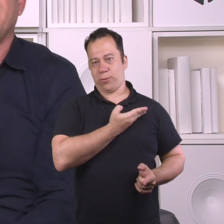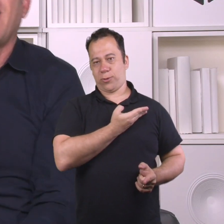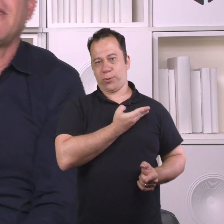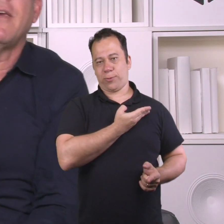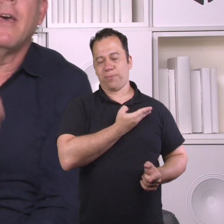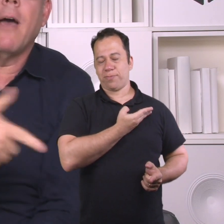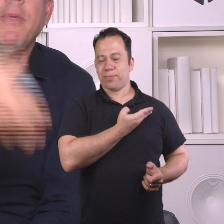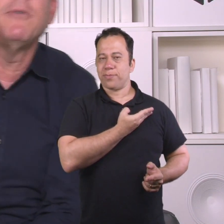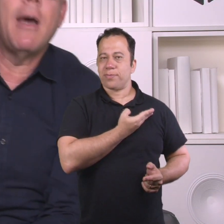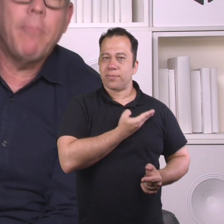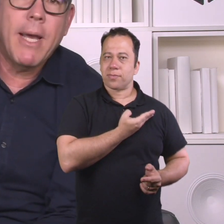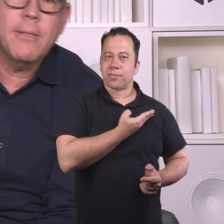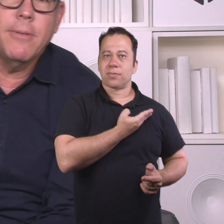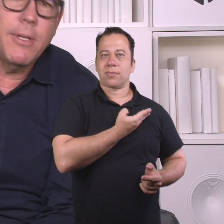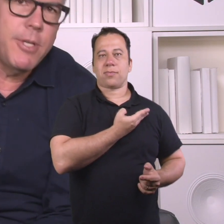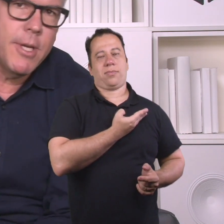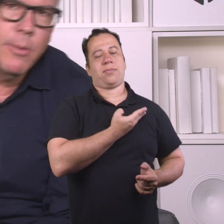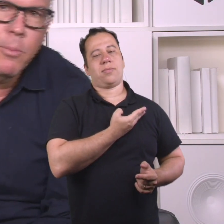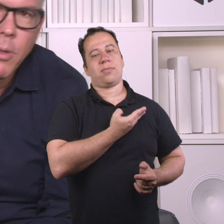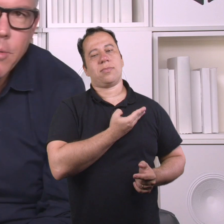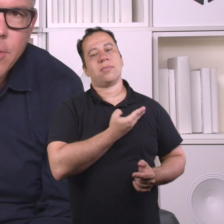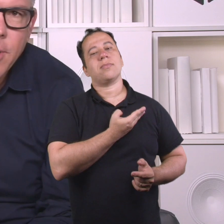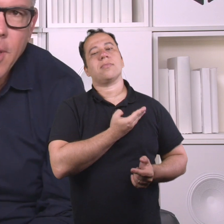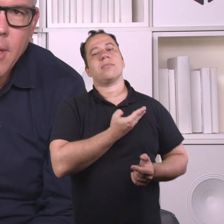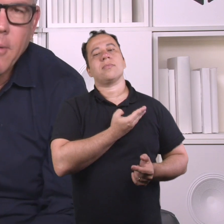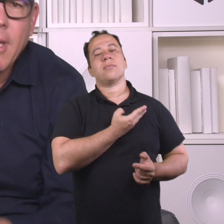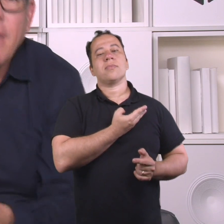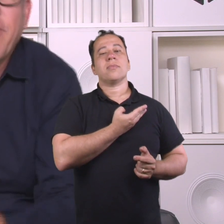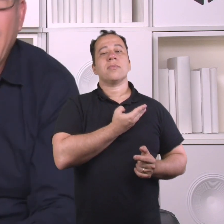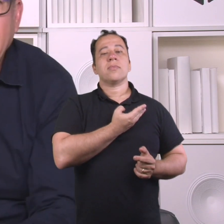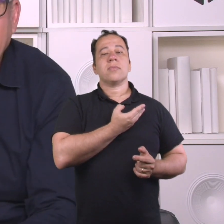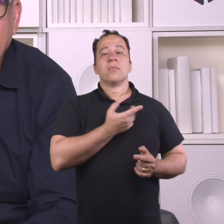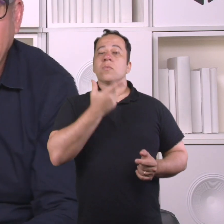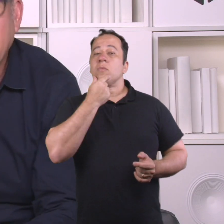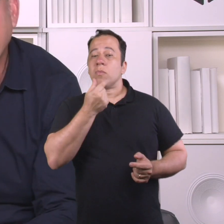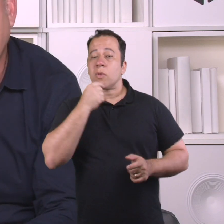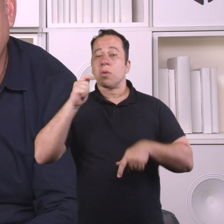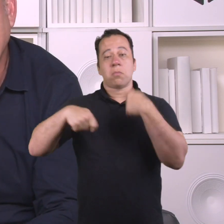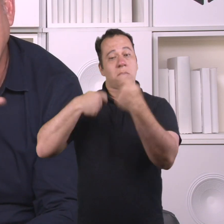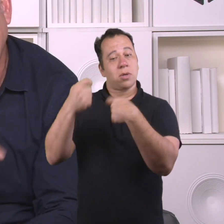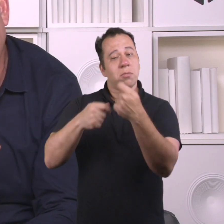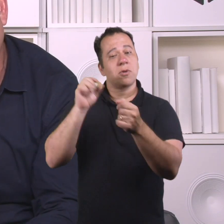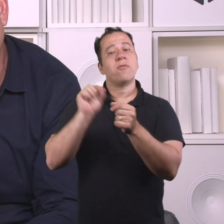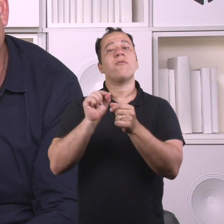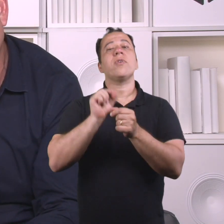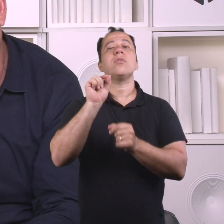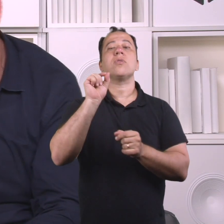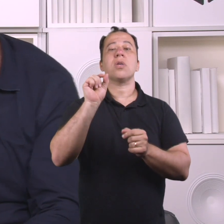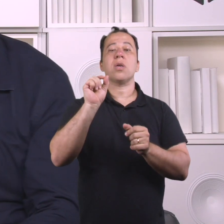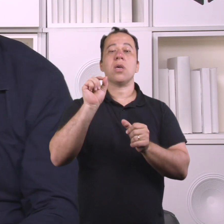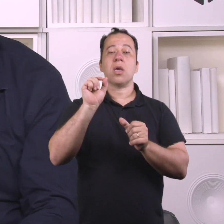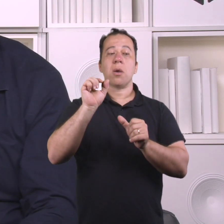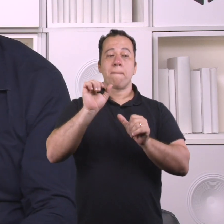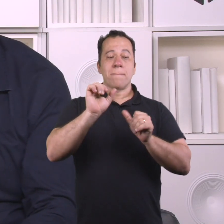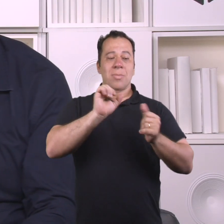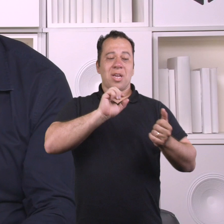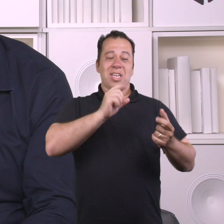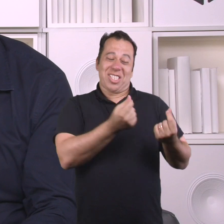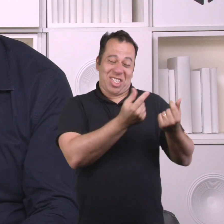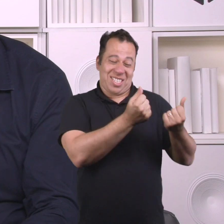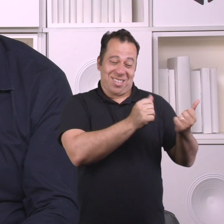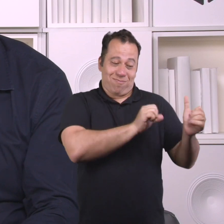que mais vale amigo na praça do que dinheiro no bolso. O que ele faz? Ele transforma dinheiro em